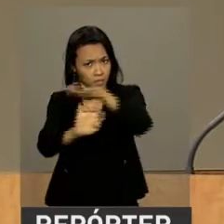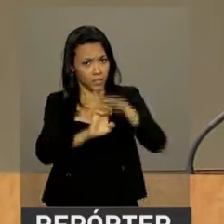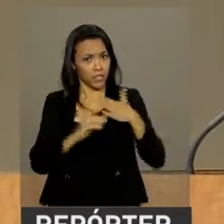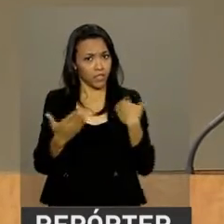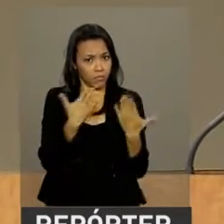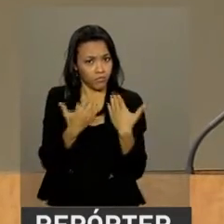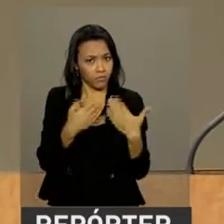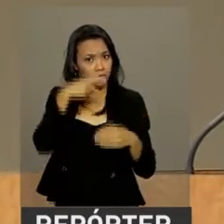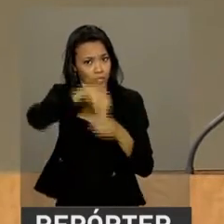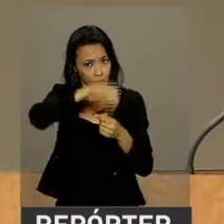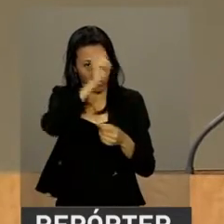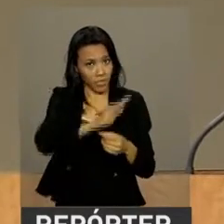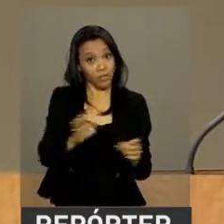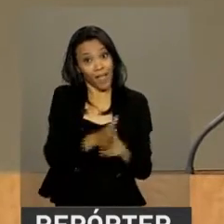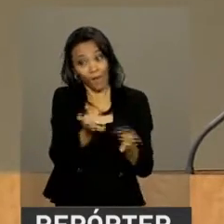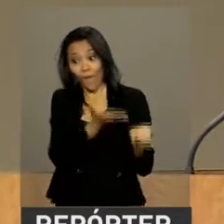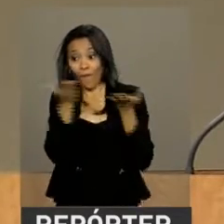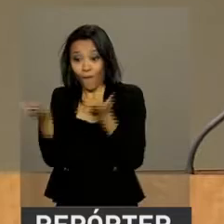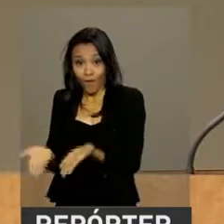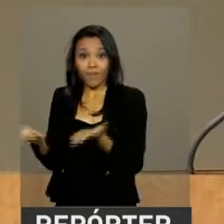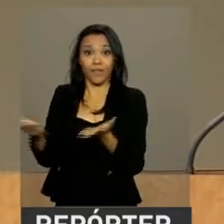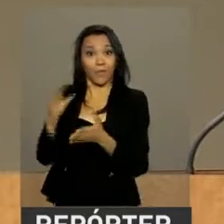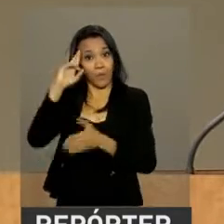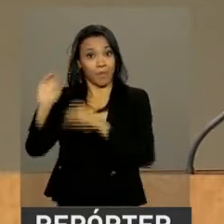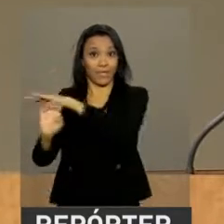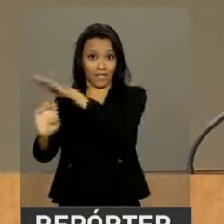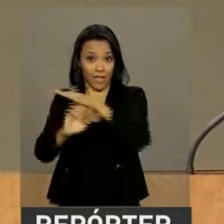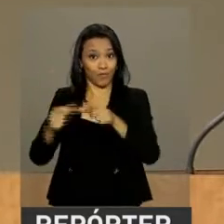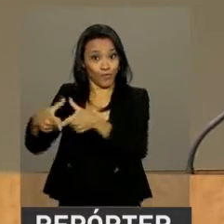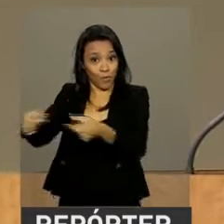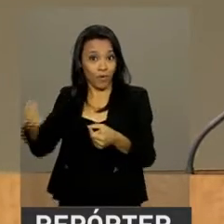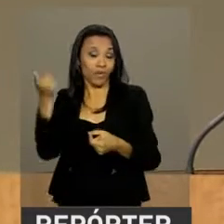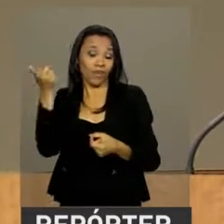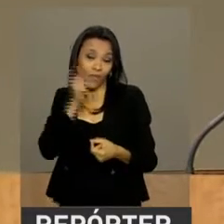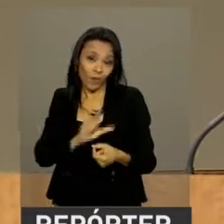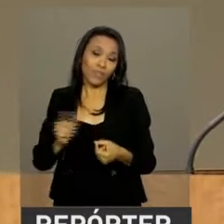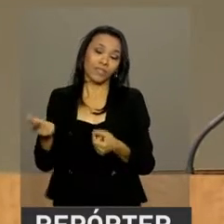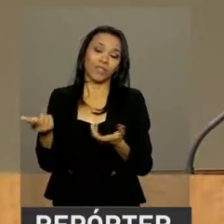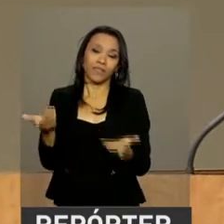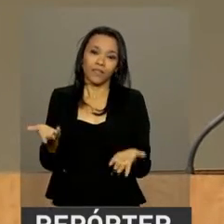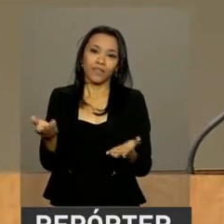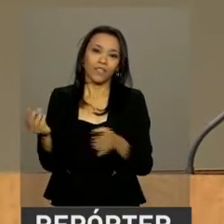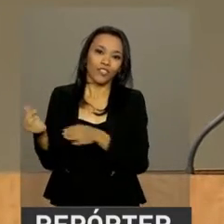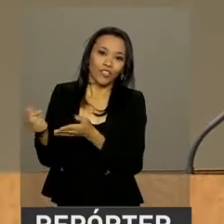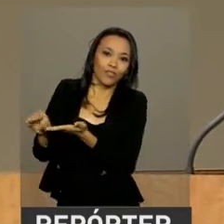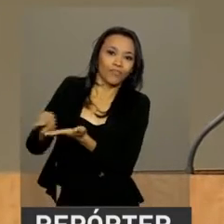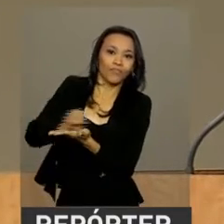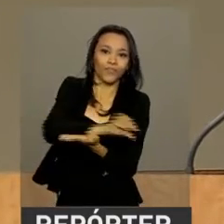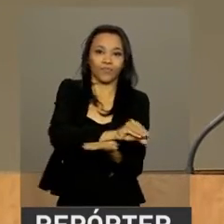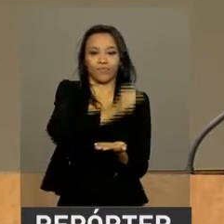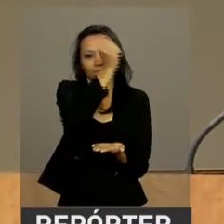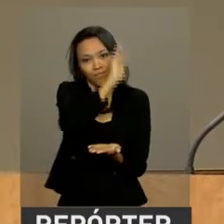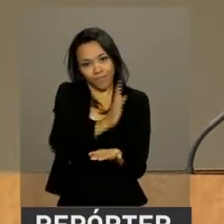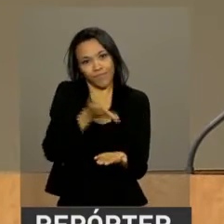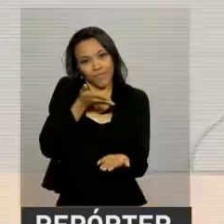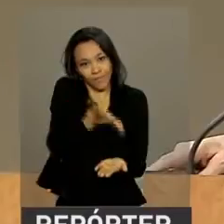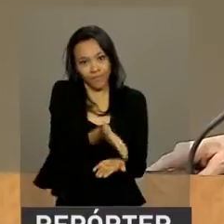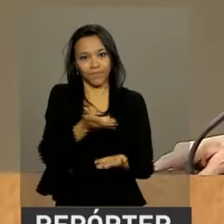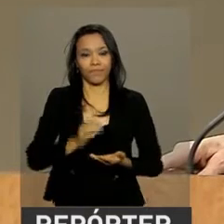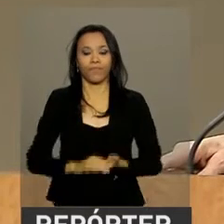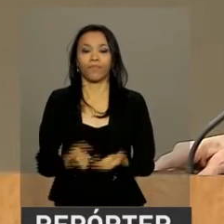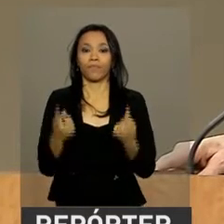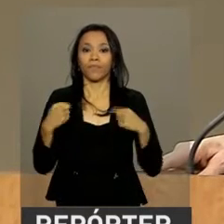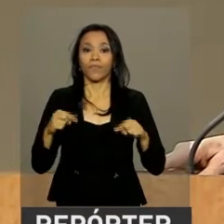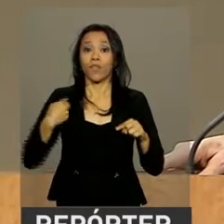e agora com os empresários japoneses que permitirá o aumento de vencimento de investimentos no nosso país.